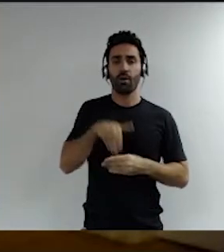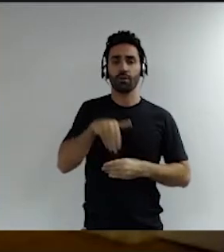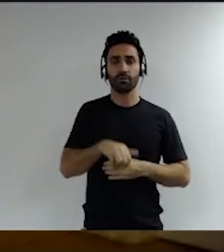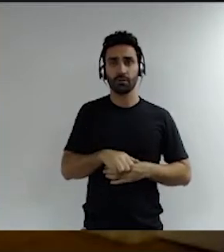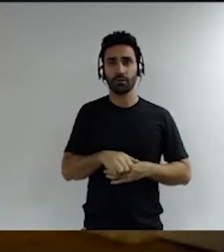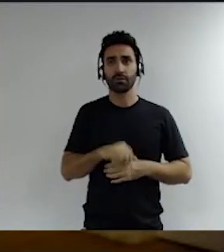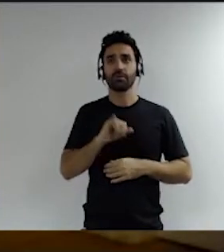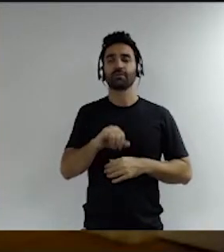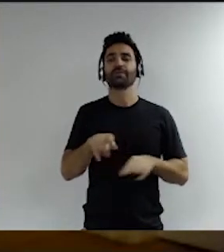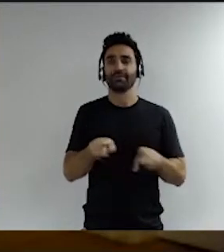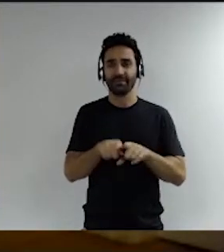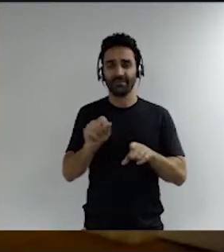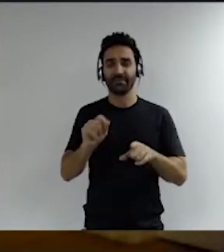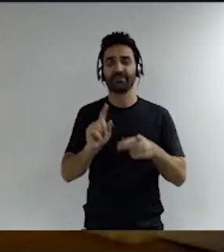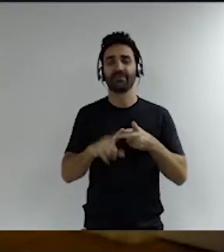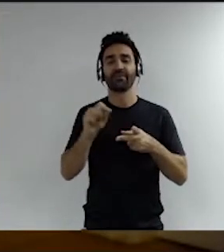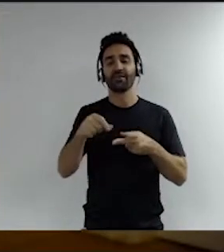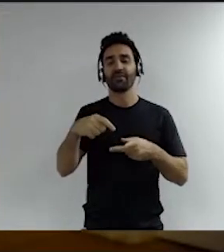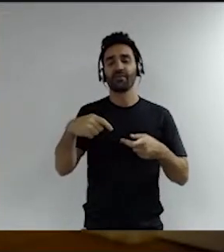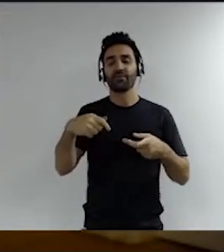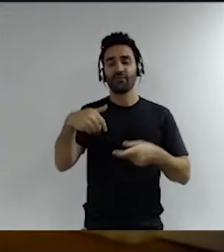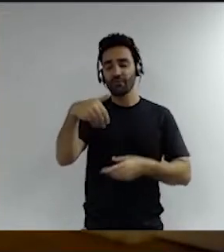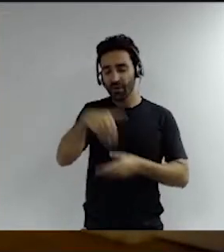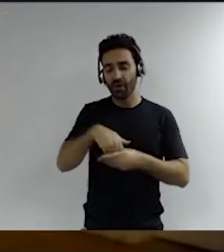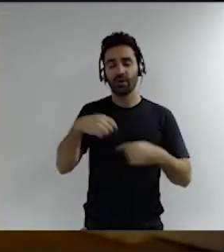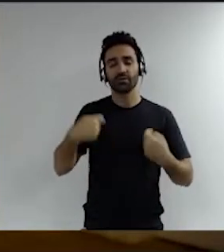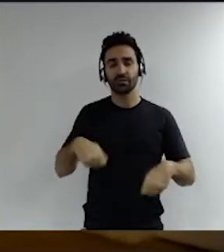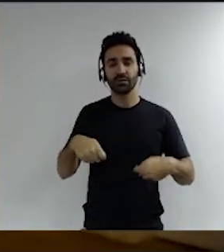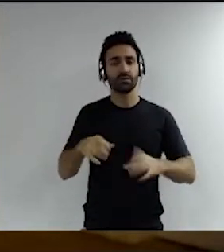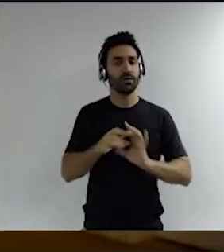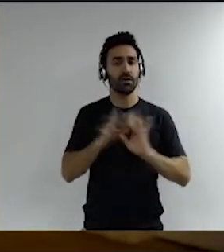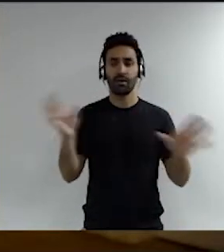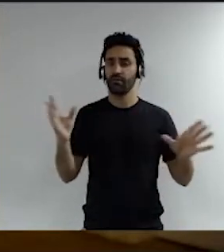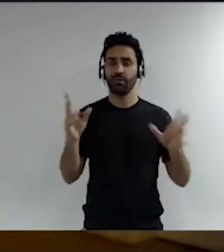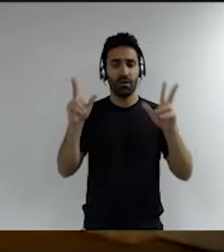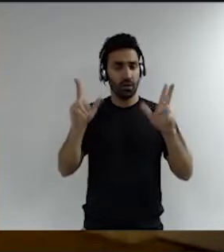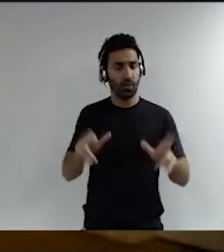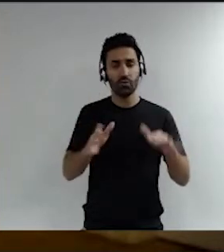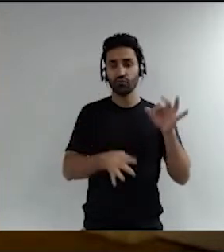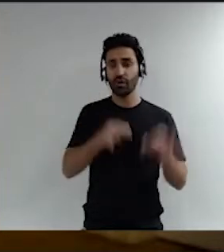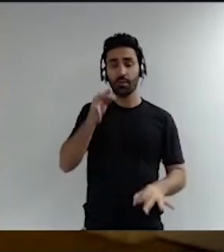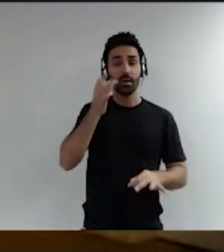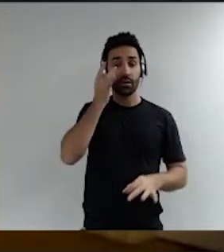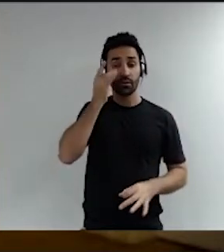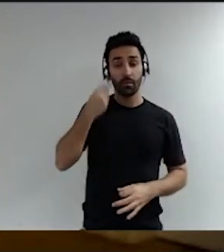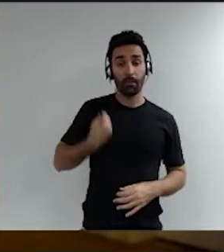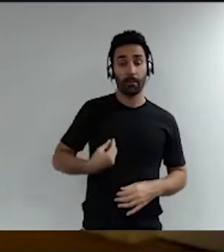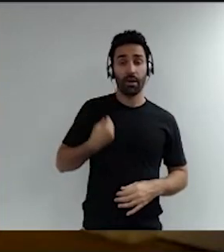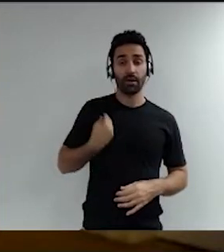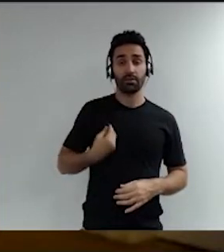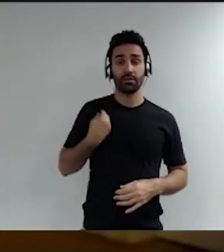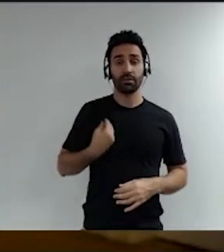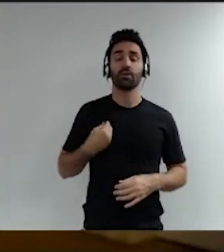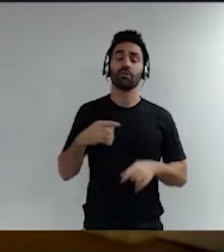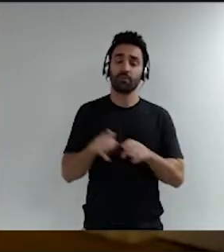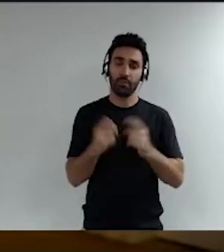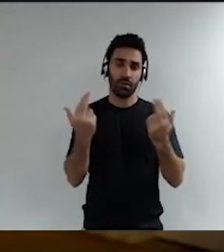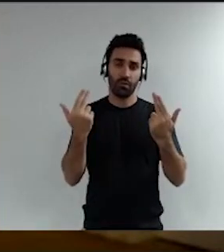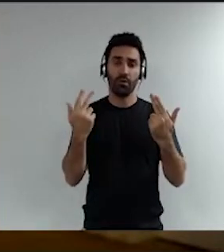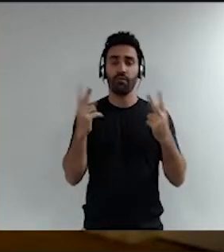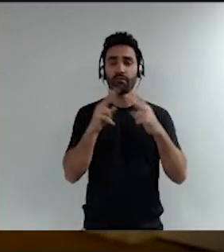Proferir o seu voto, ele tem que ser disponibilizado, como é no julgamento presencial e como é no julgamento por